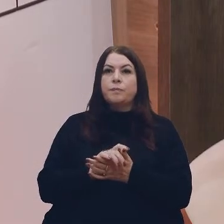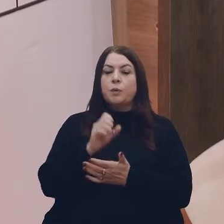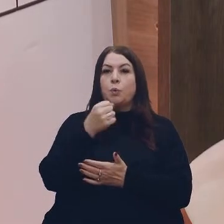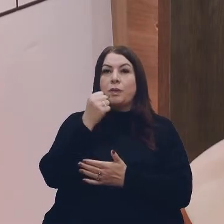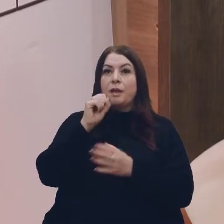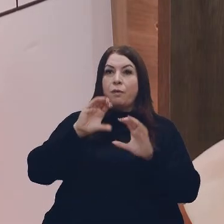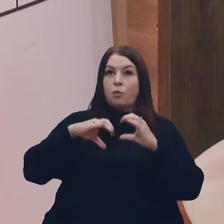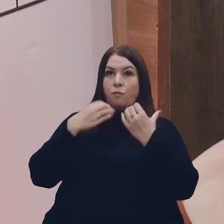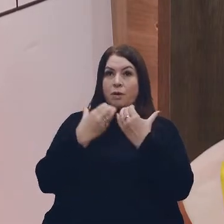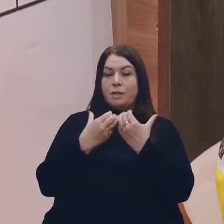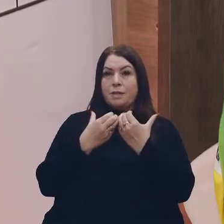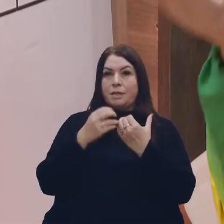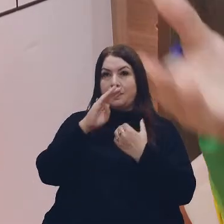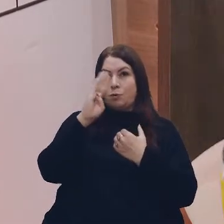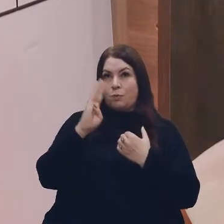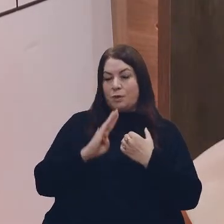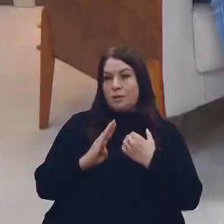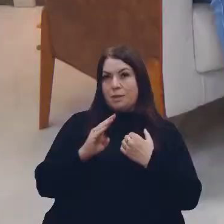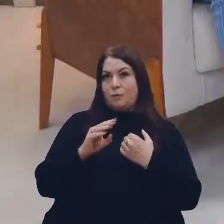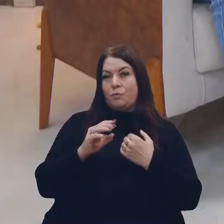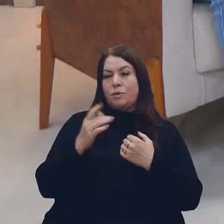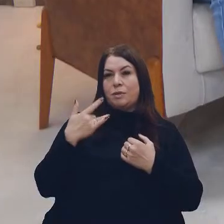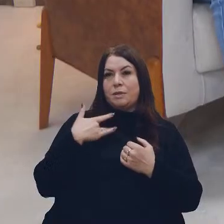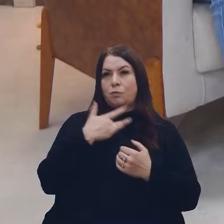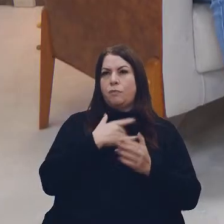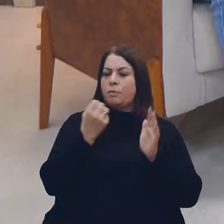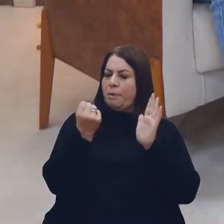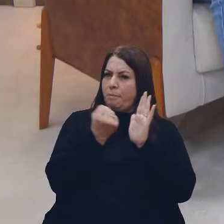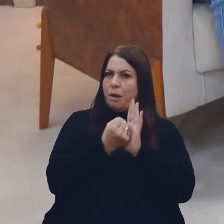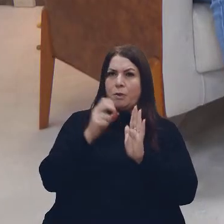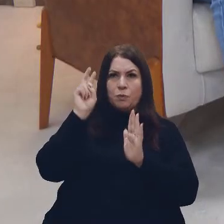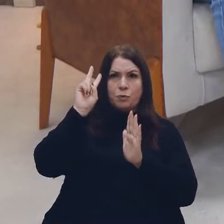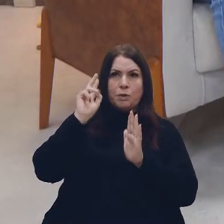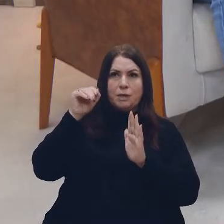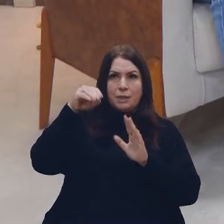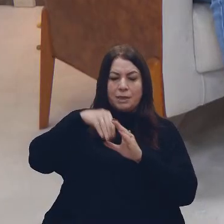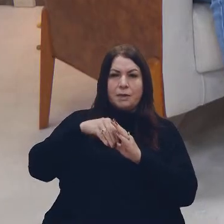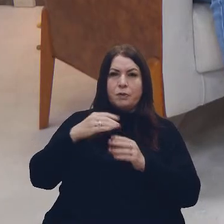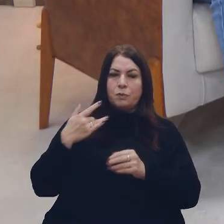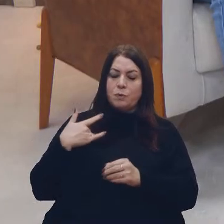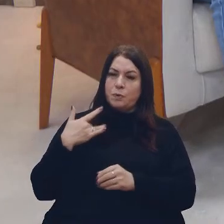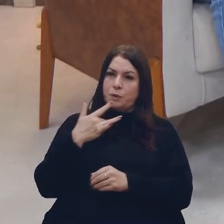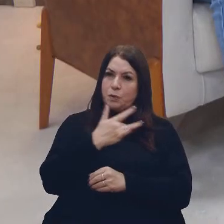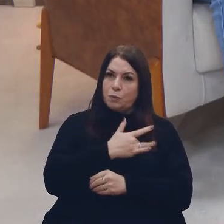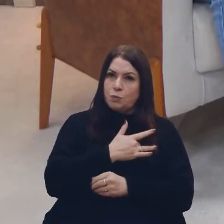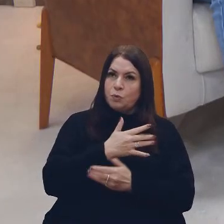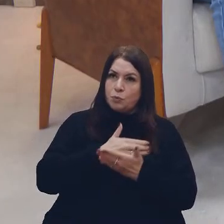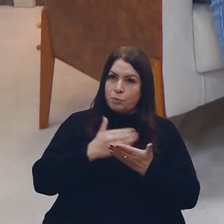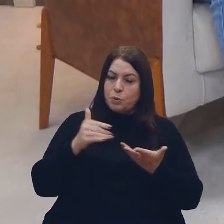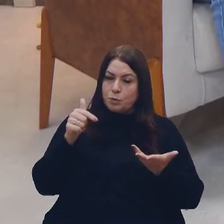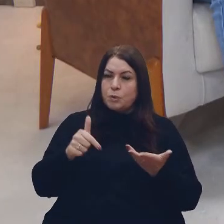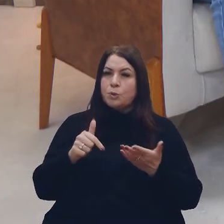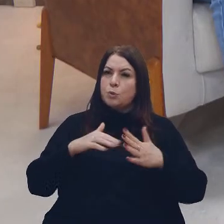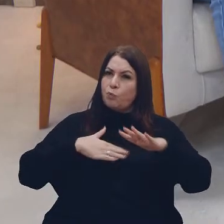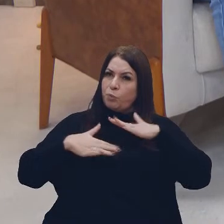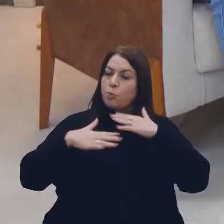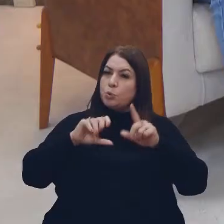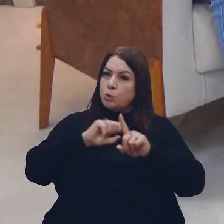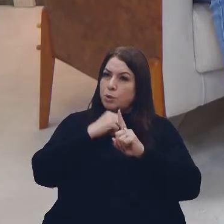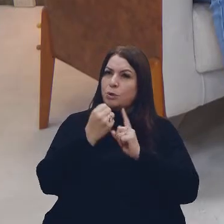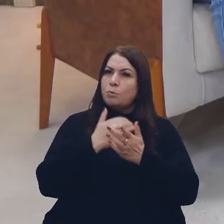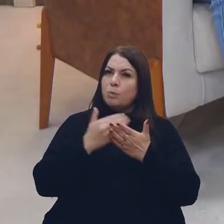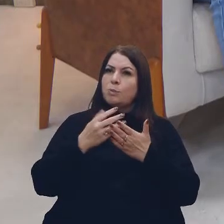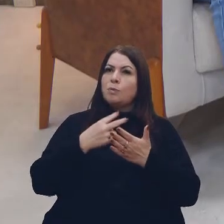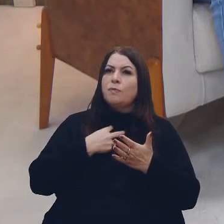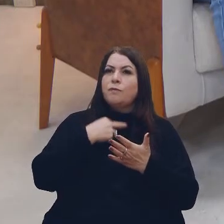8ª Conferência Nacional de Saúde, que foi um marco histórico dentro da saúde, né? Que a partir daí os movimentos sociais começaram